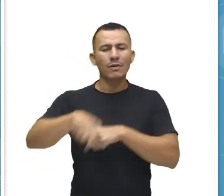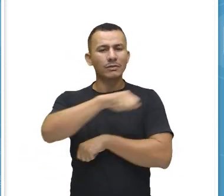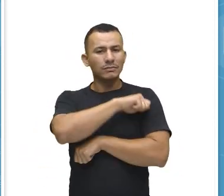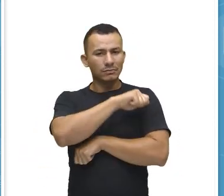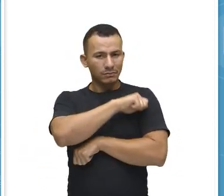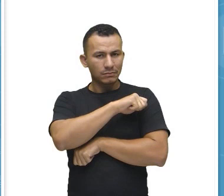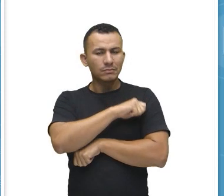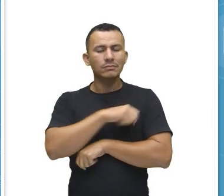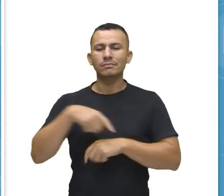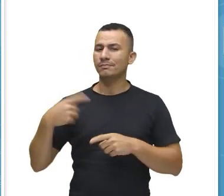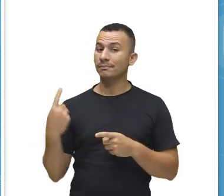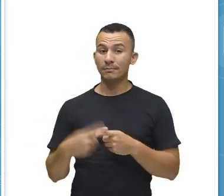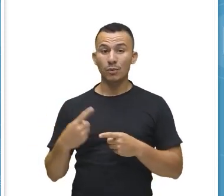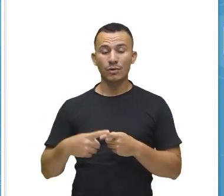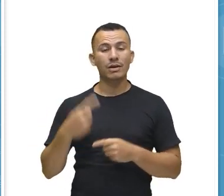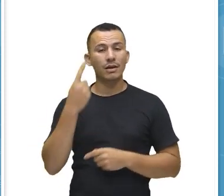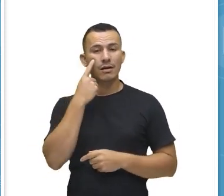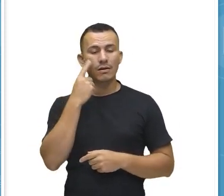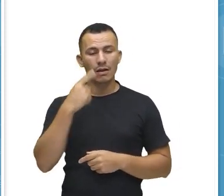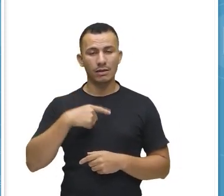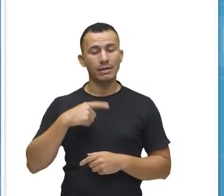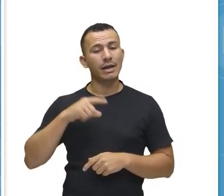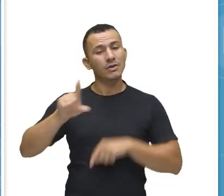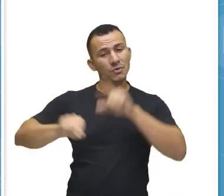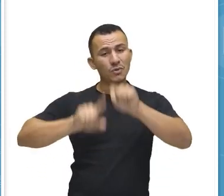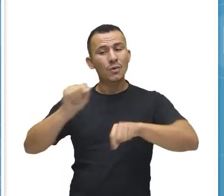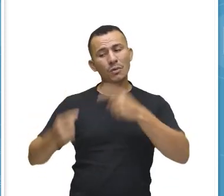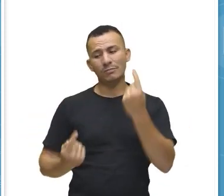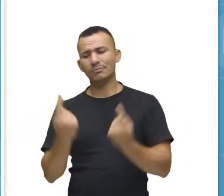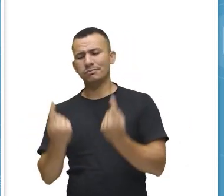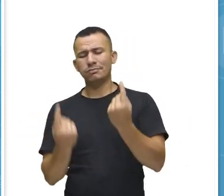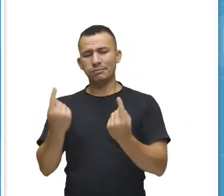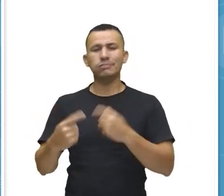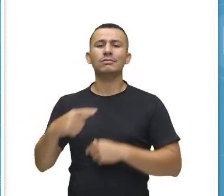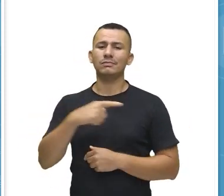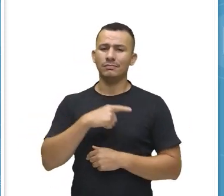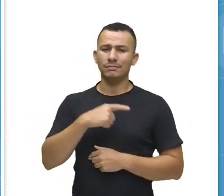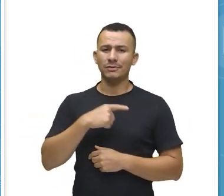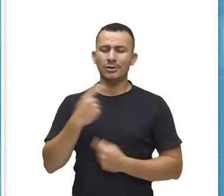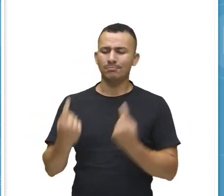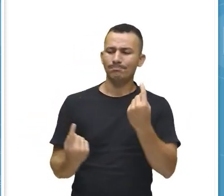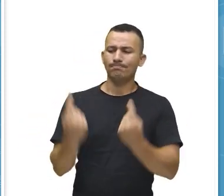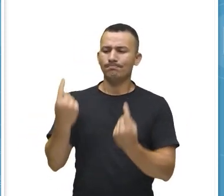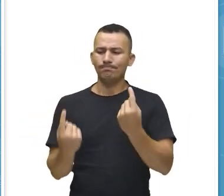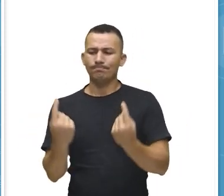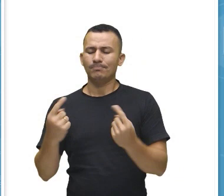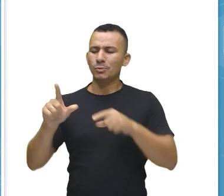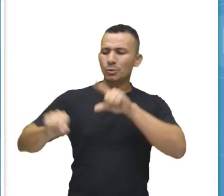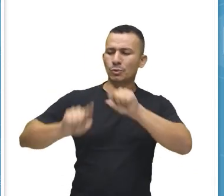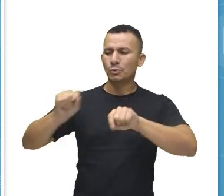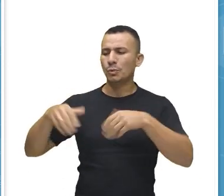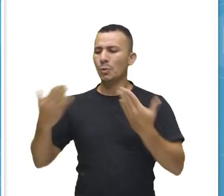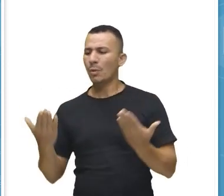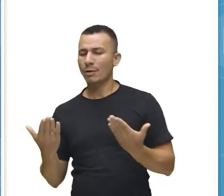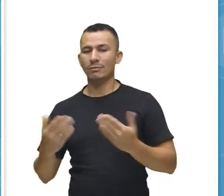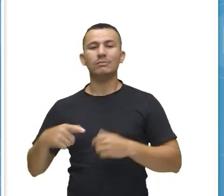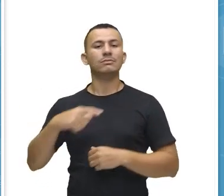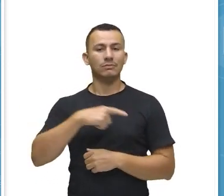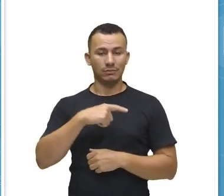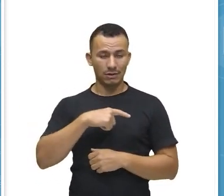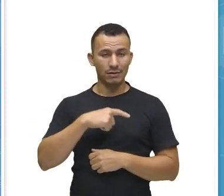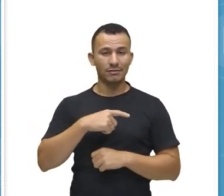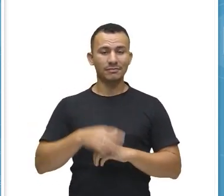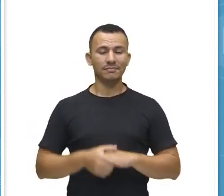maravilhosa. Porque existe uma escolha aqui, existe uma escolha, existe uma exclusão, como nós falamos, existe uma